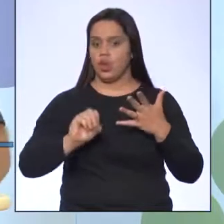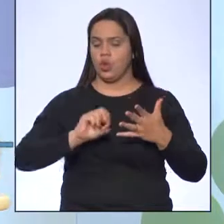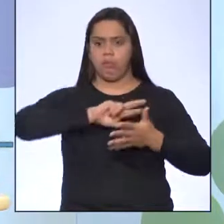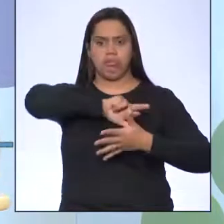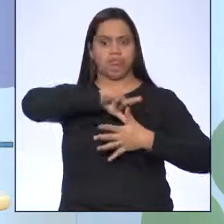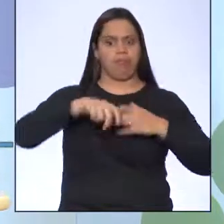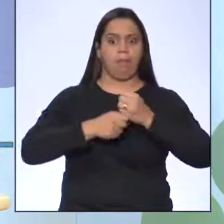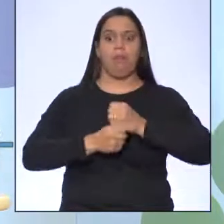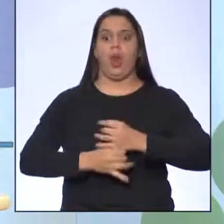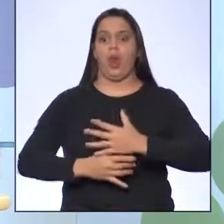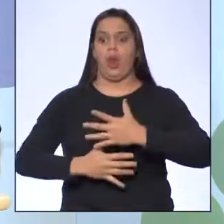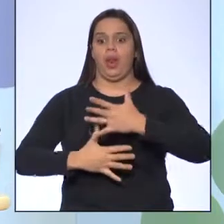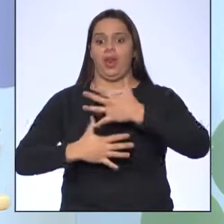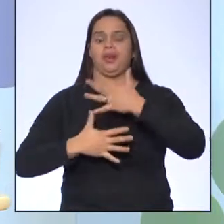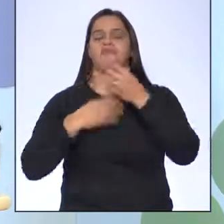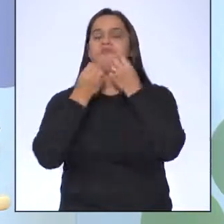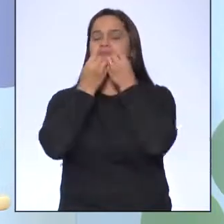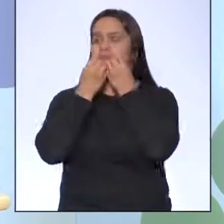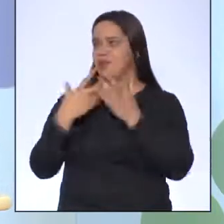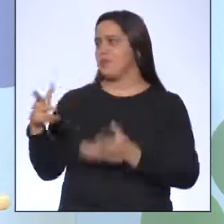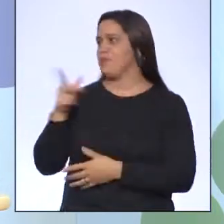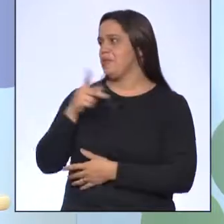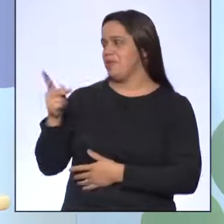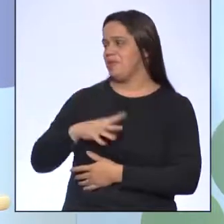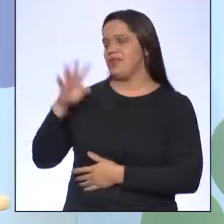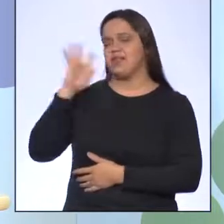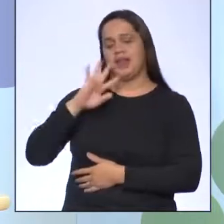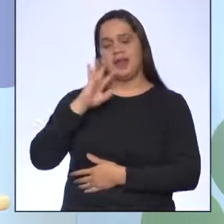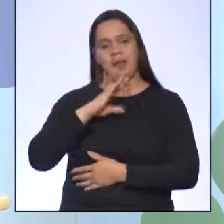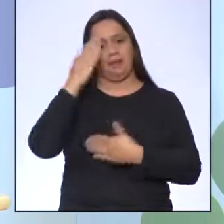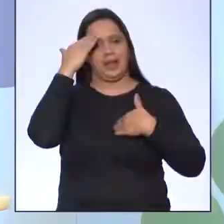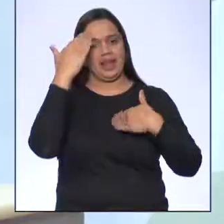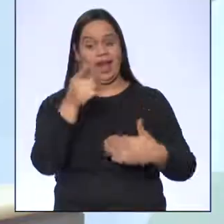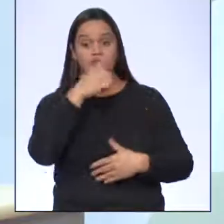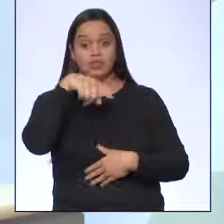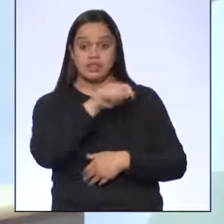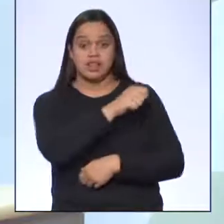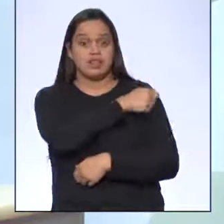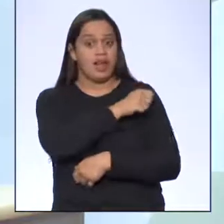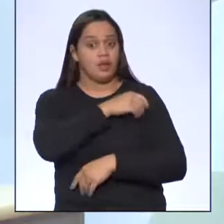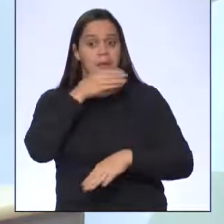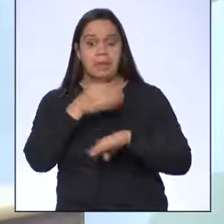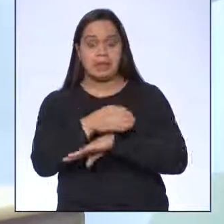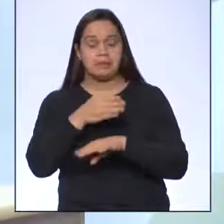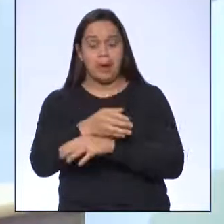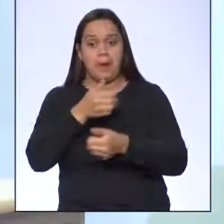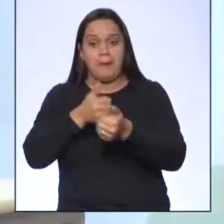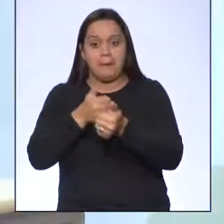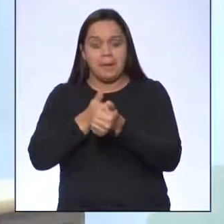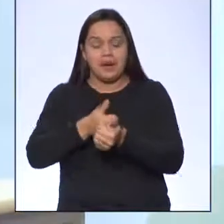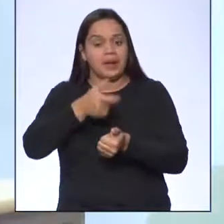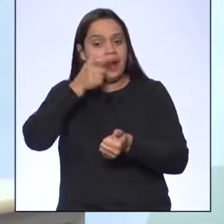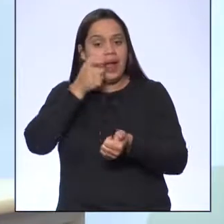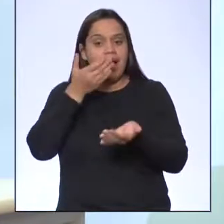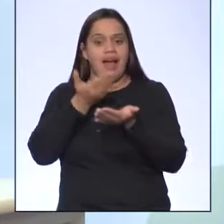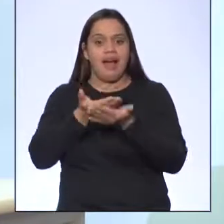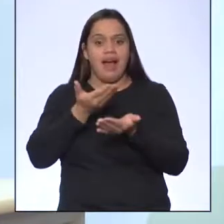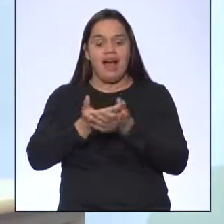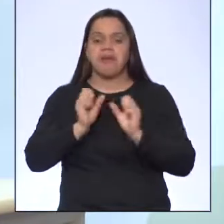aqui, rápido aqui. Que ótimo, Ok? professor. Obrigada. Obrigada a todos vocês, né, que acompanham a aula, estão